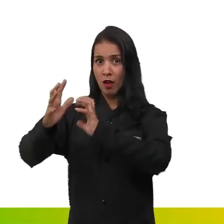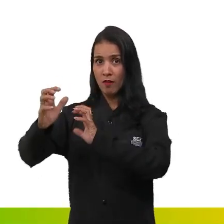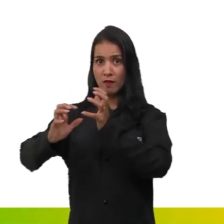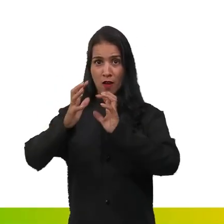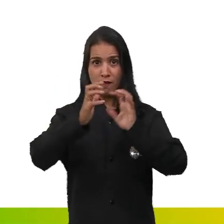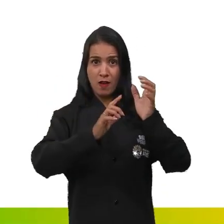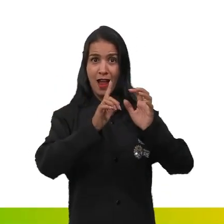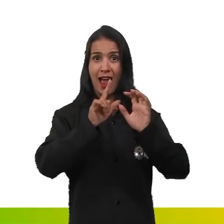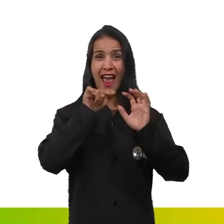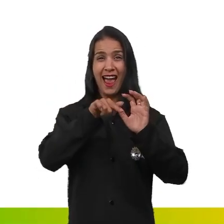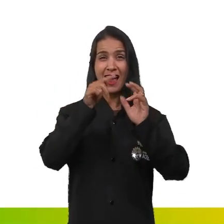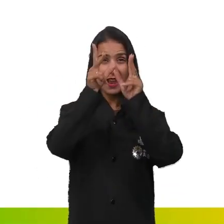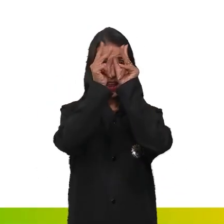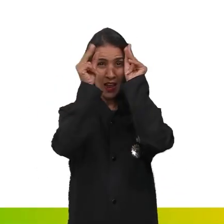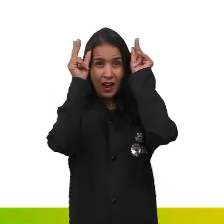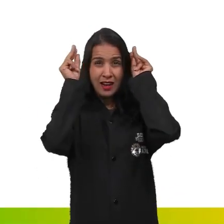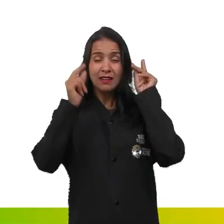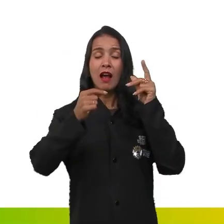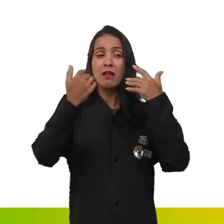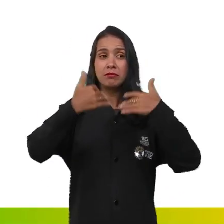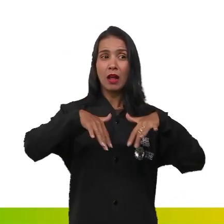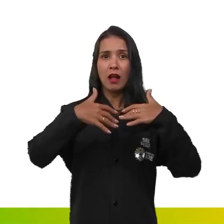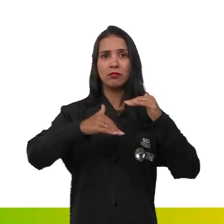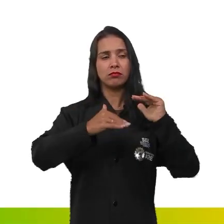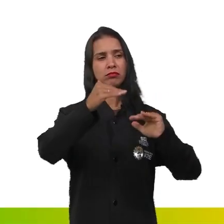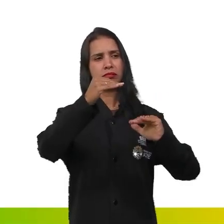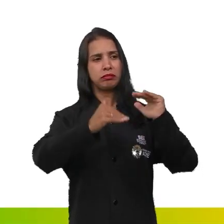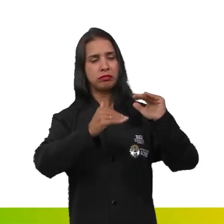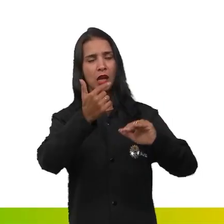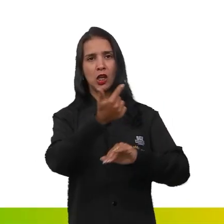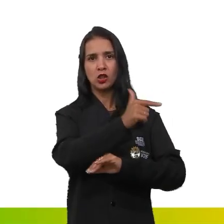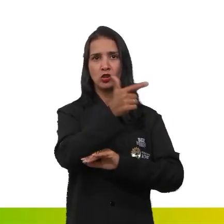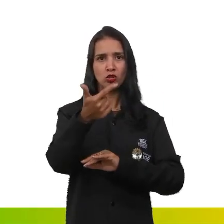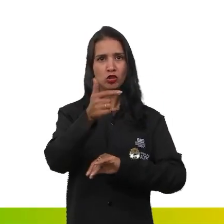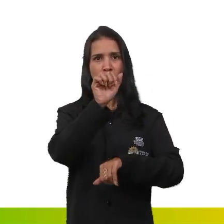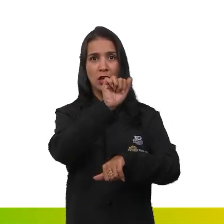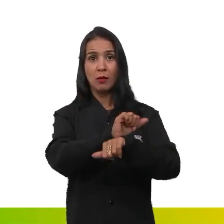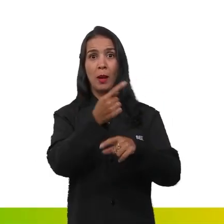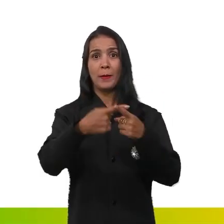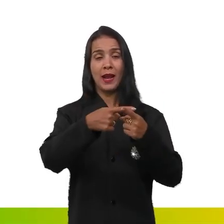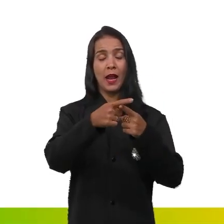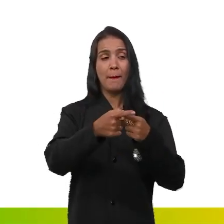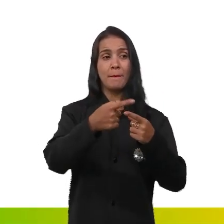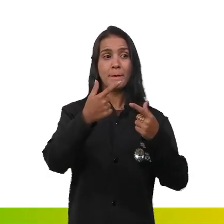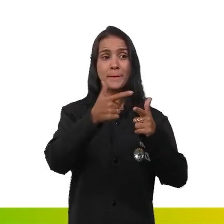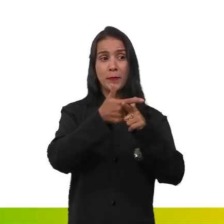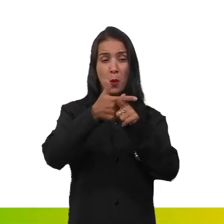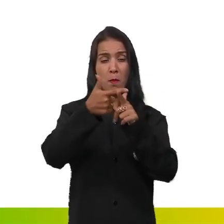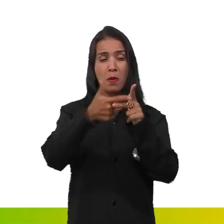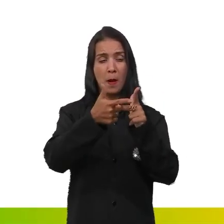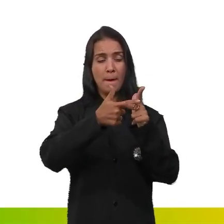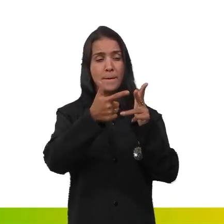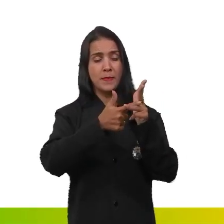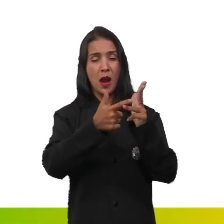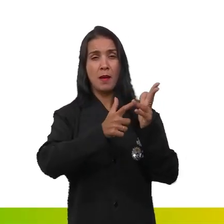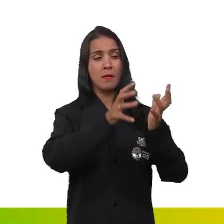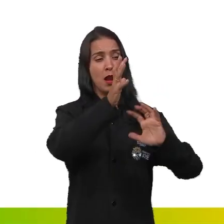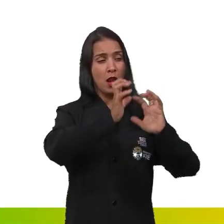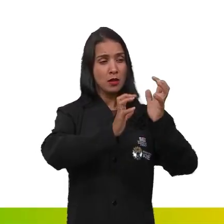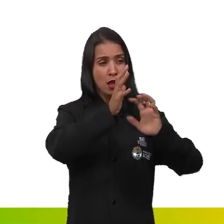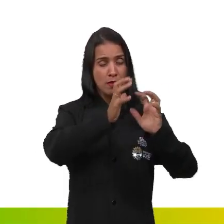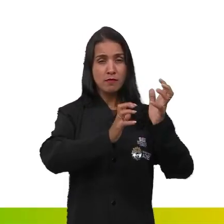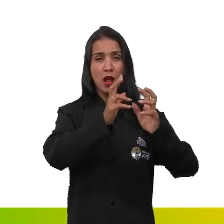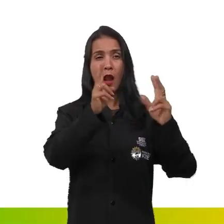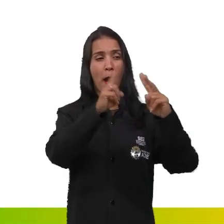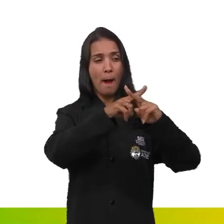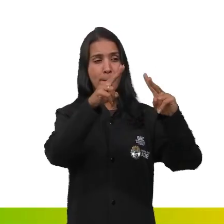a Grécia aí num período de bastante instabilidade. As guerras médicas, não é? As guerras entre as cidades